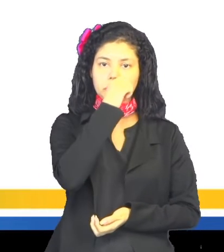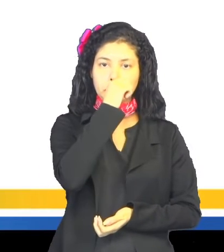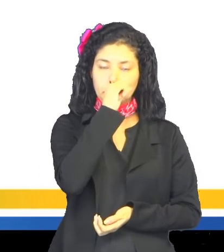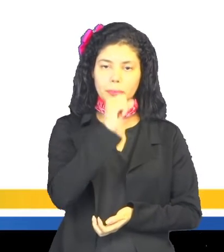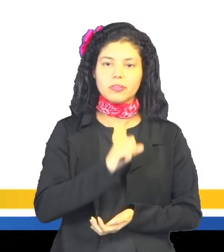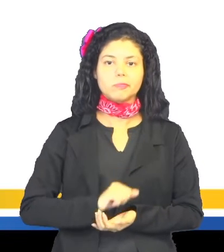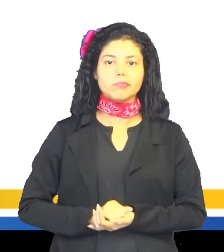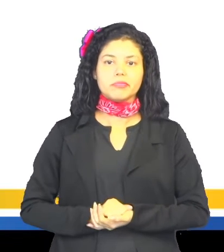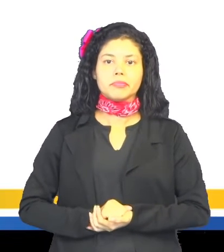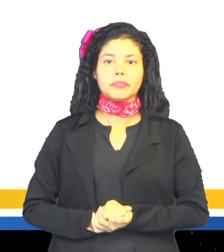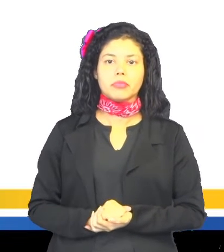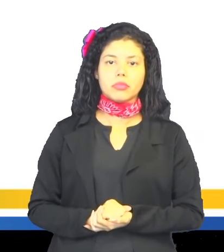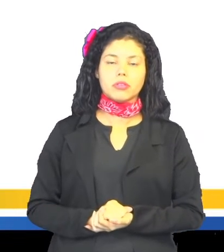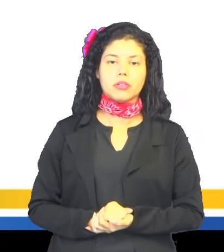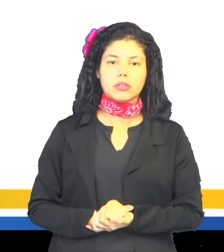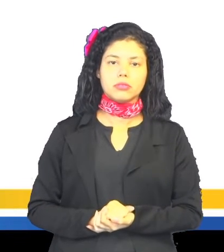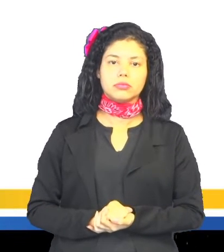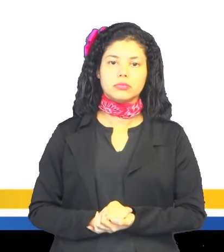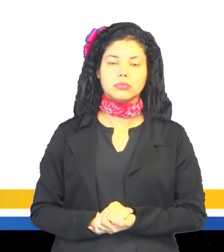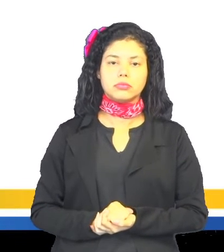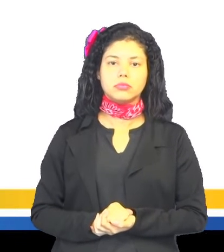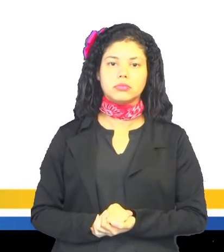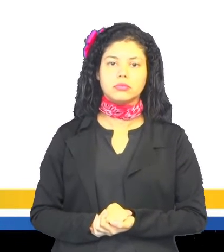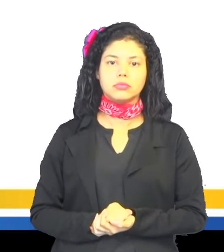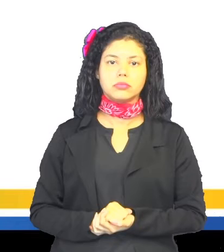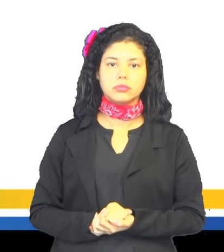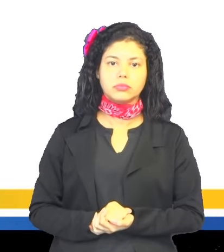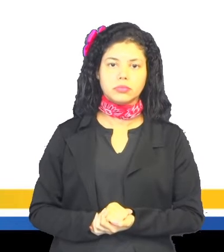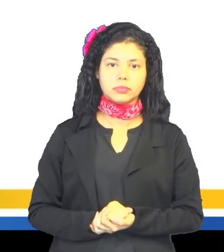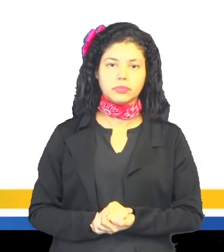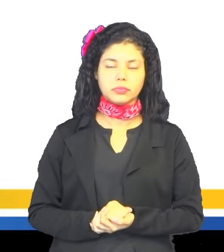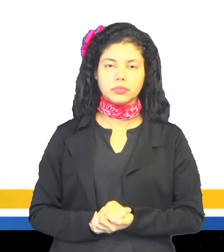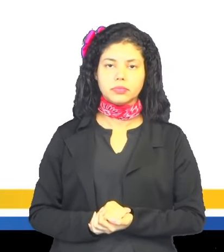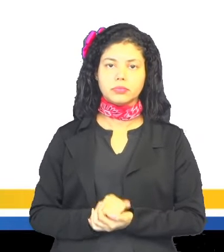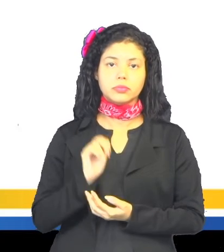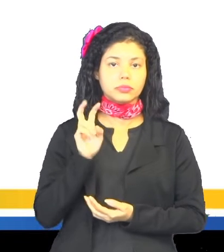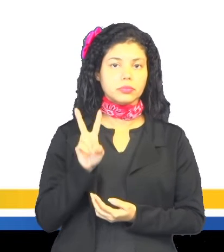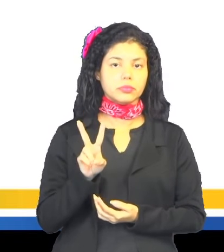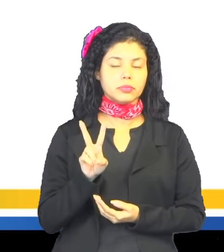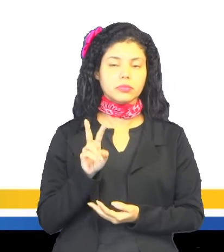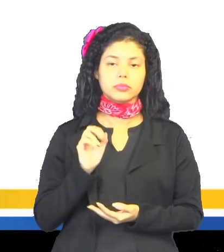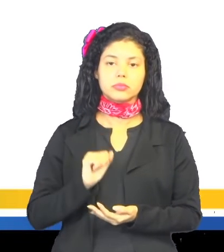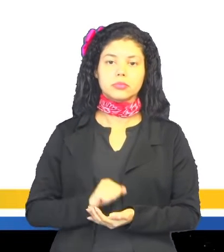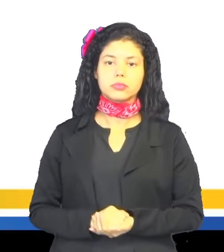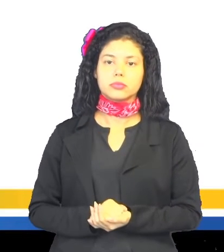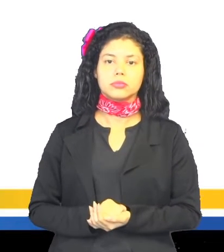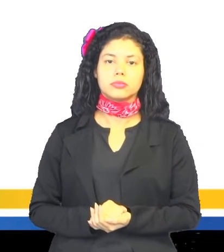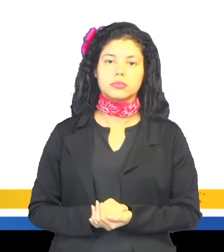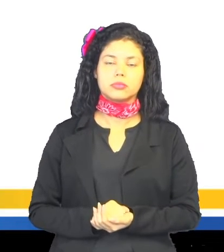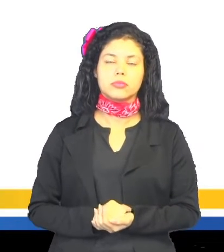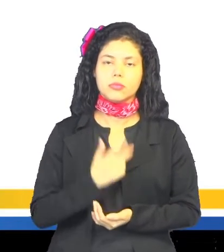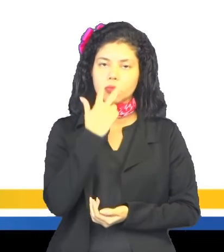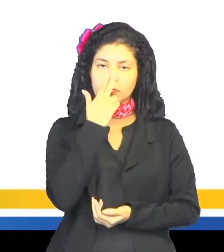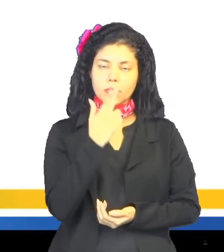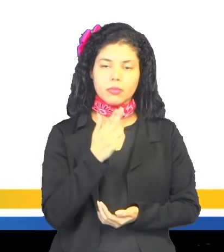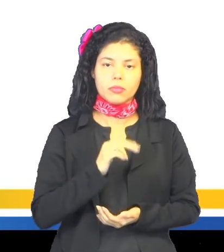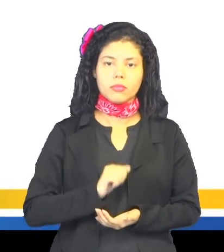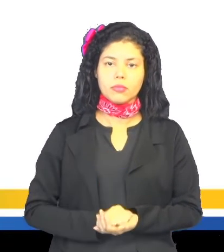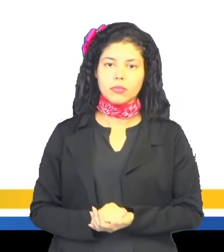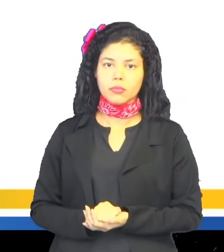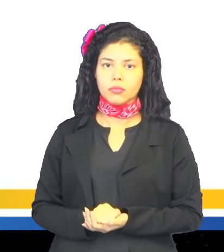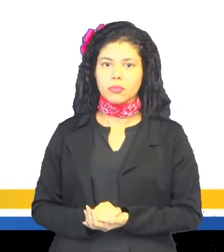sempre o som de s não vai ter só dizer tá e o ver que para nós tem um som assim né